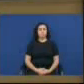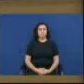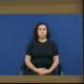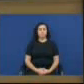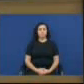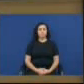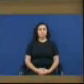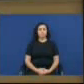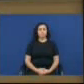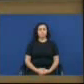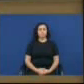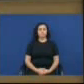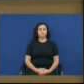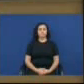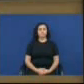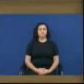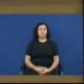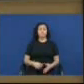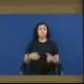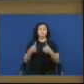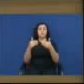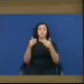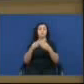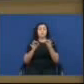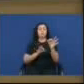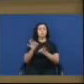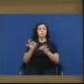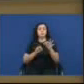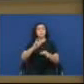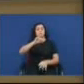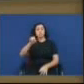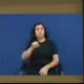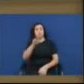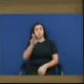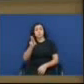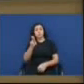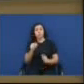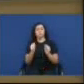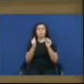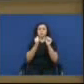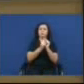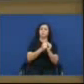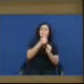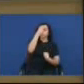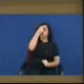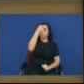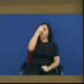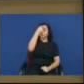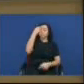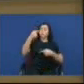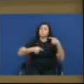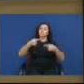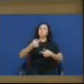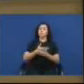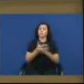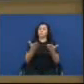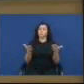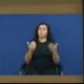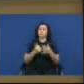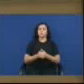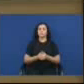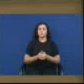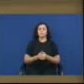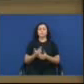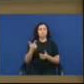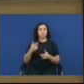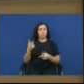Agora sim, o requerimento formulado pelos vereadores José Eduardo Monteiro Júnior e Dinho vai à discussão.